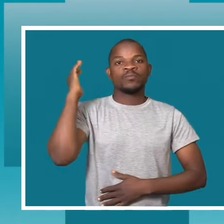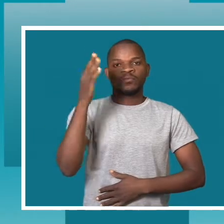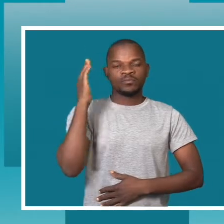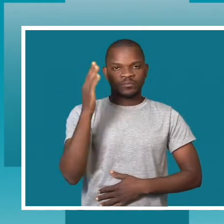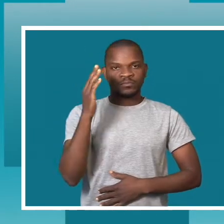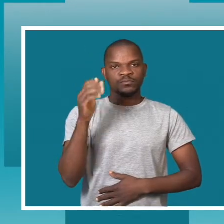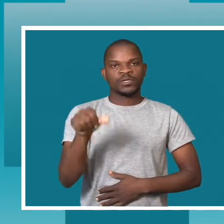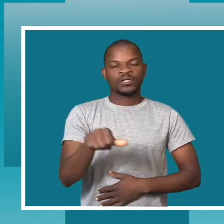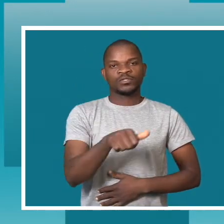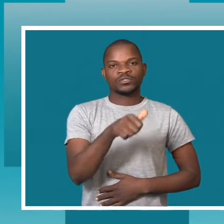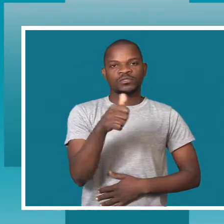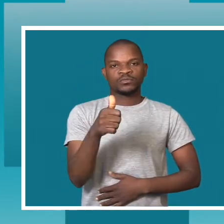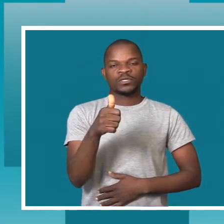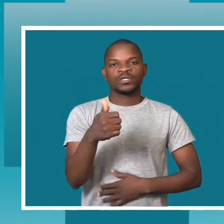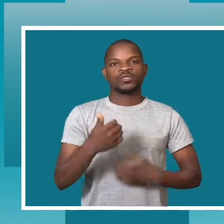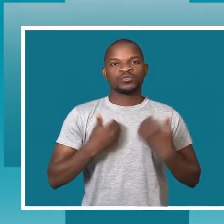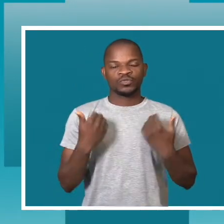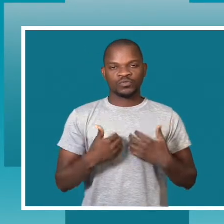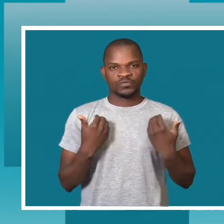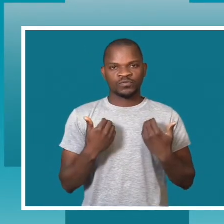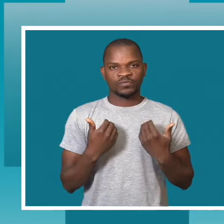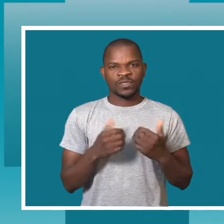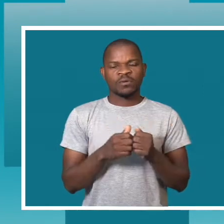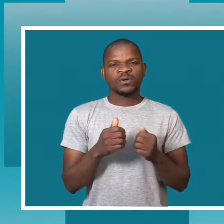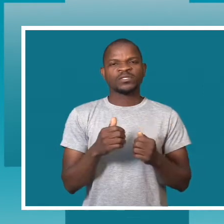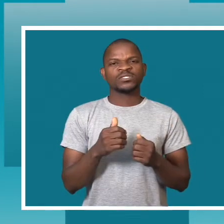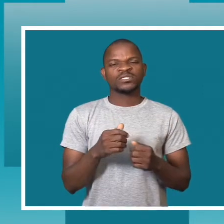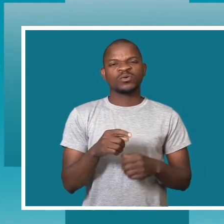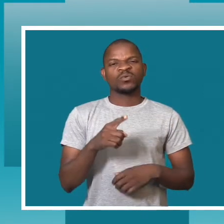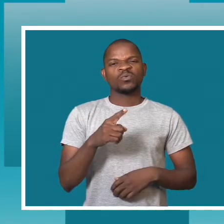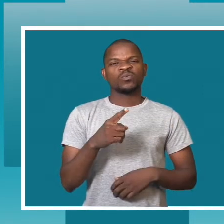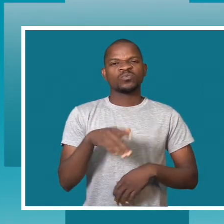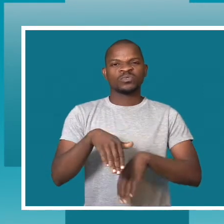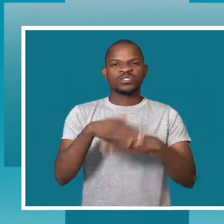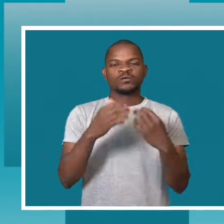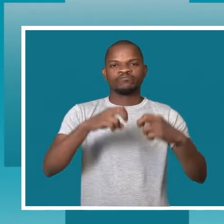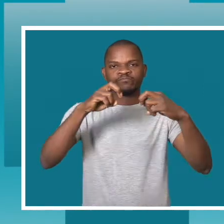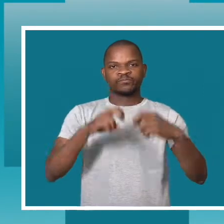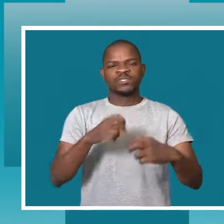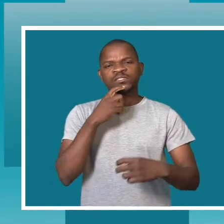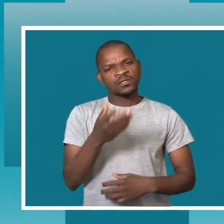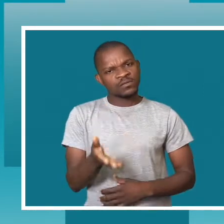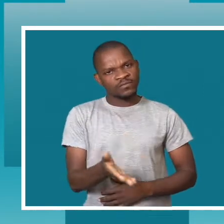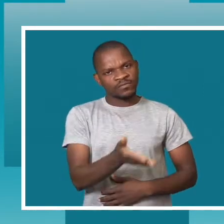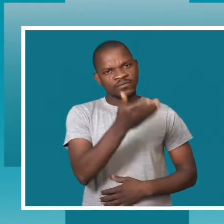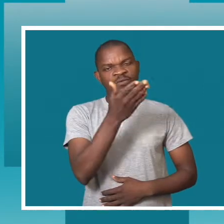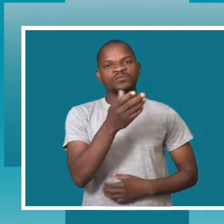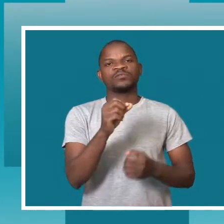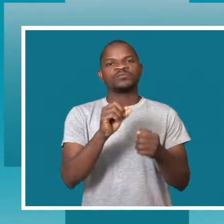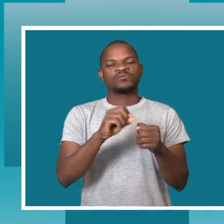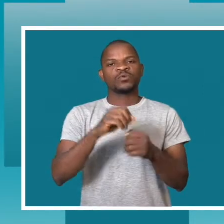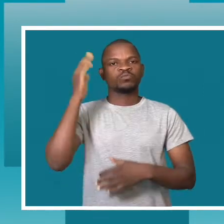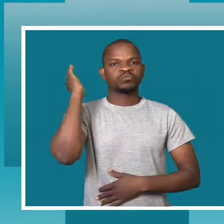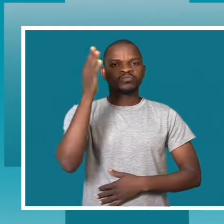em prol da juventude. Então, ele um dia desafiou-me, disse que podia palestrar também,